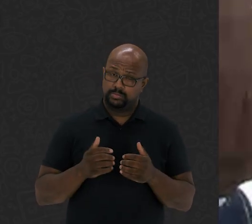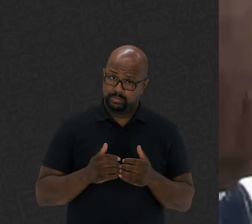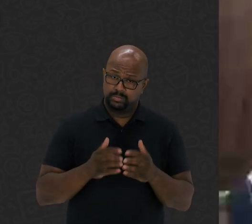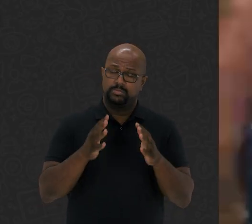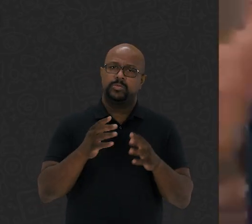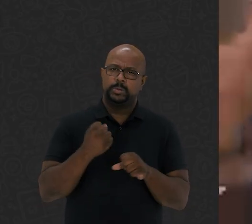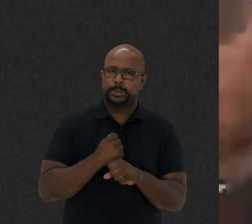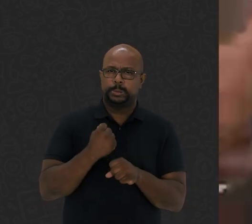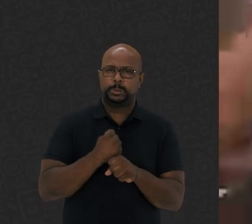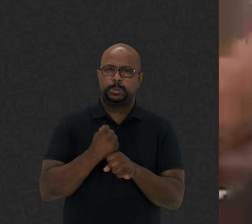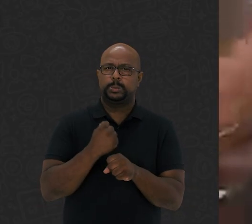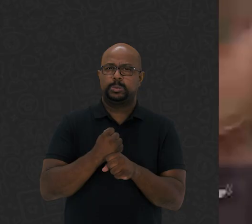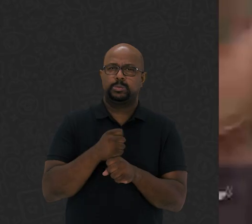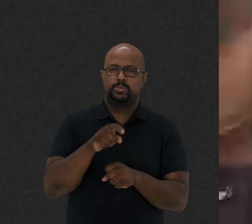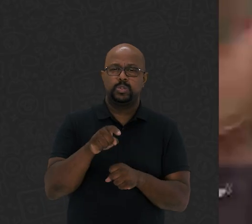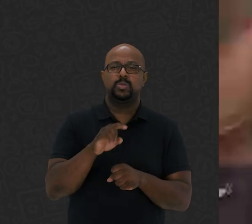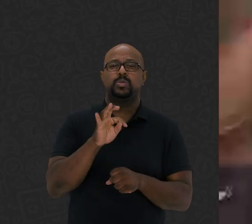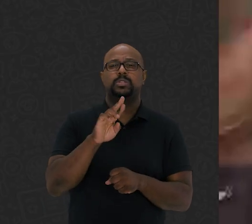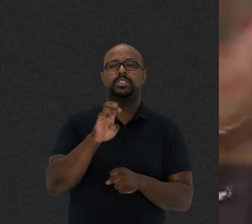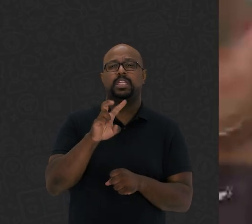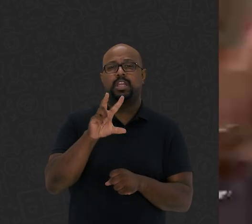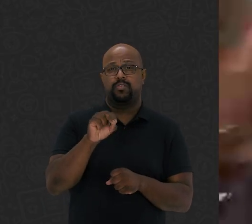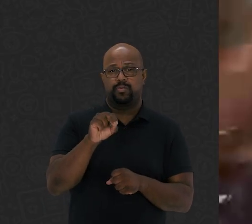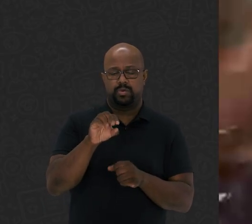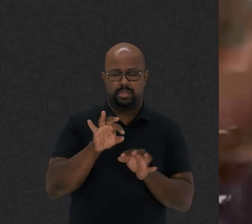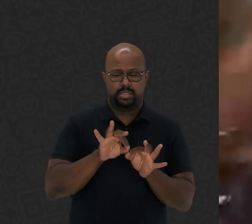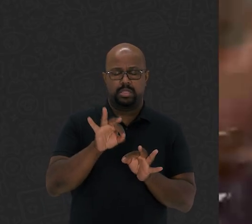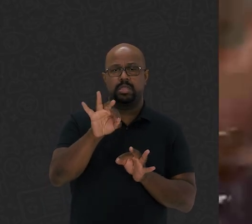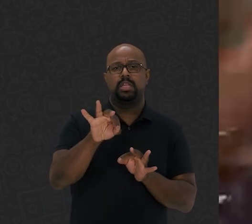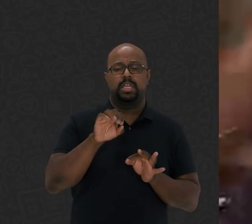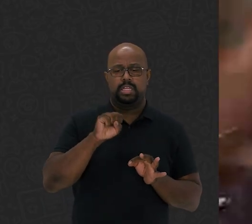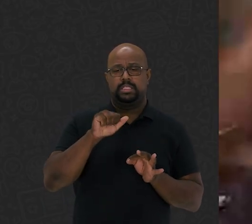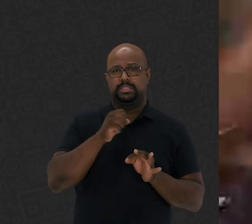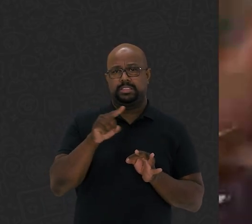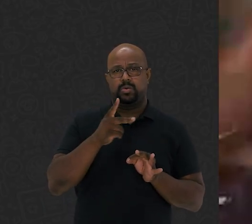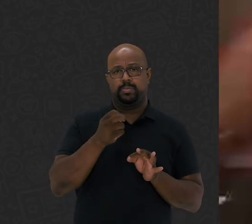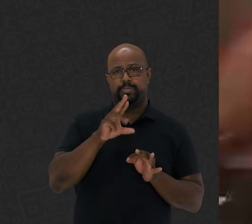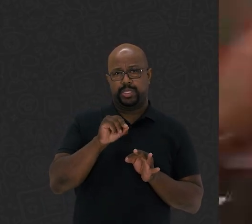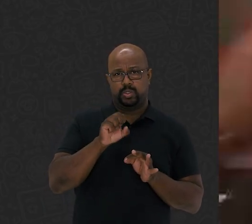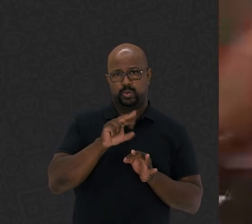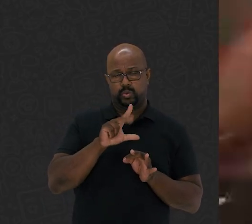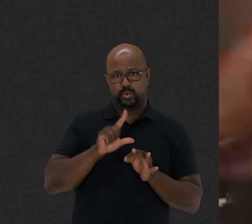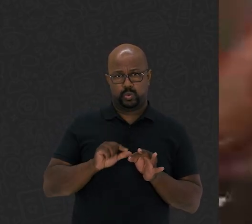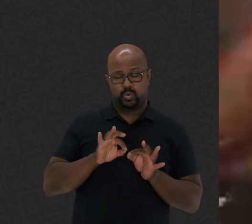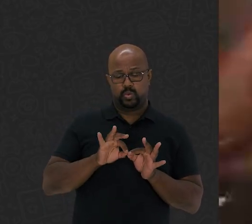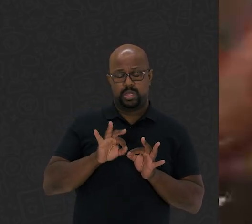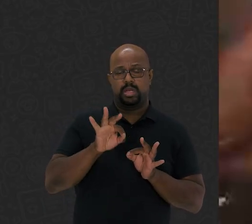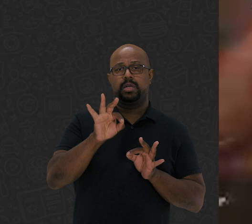Demos início a construções no trevo que liga São Pedro do Sul